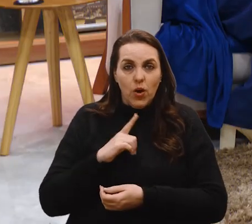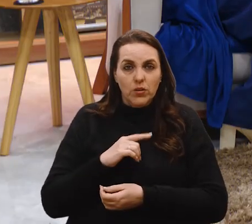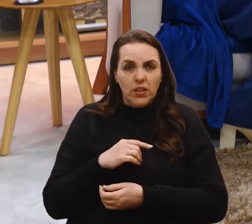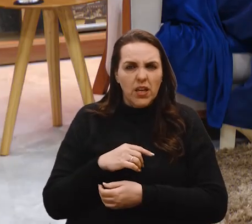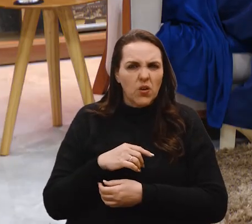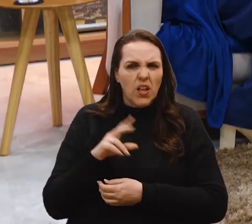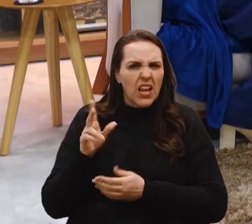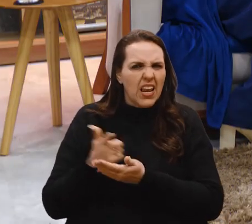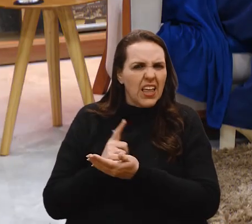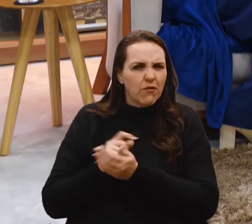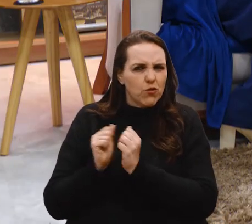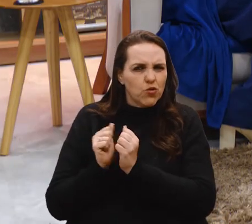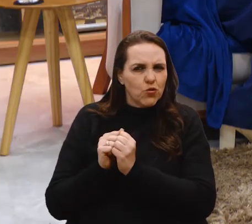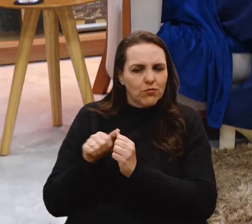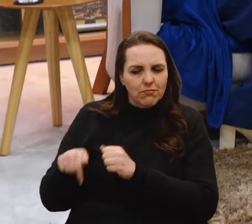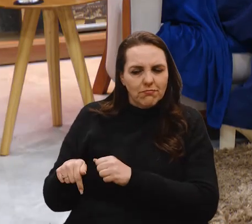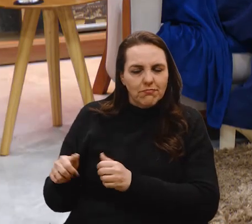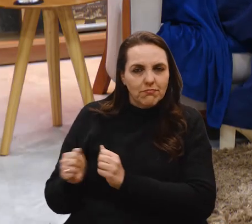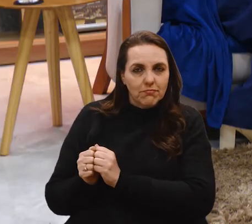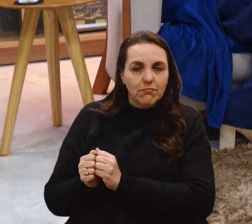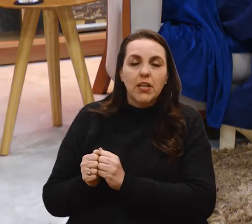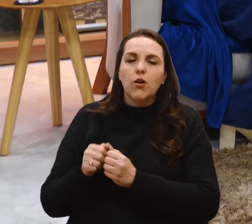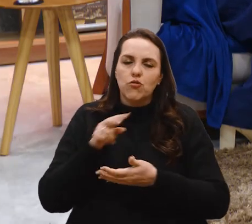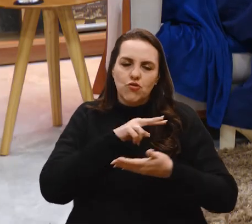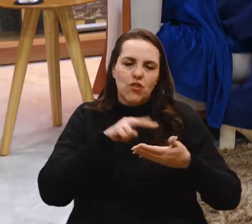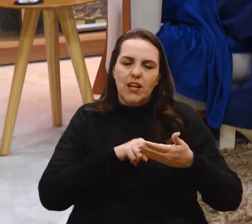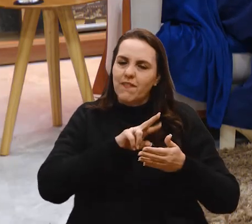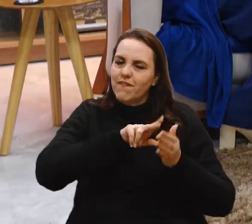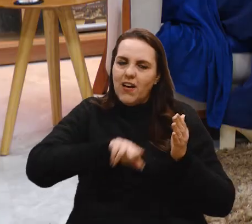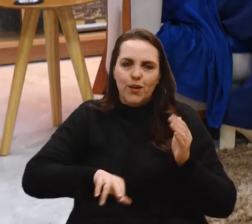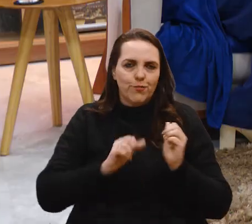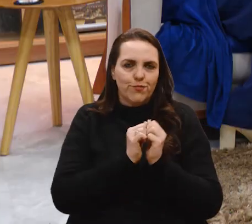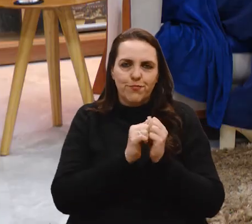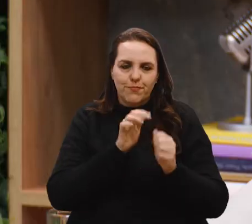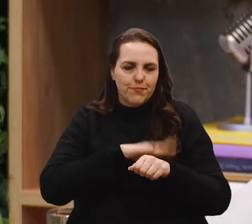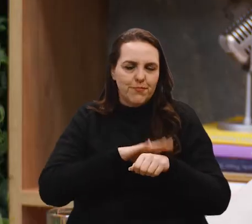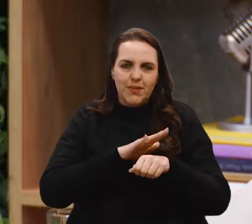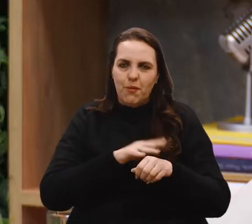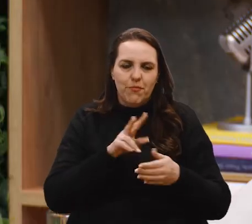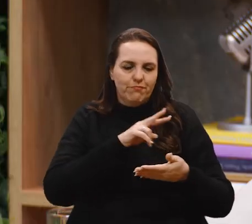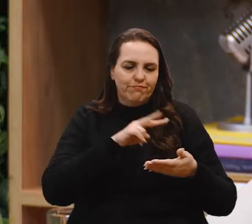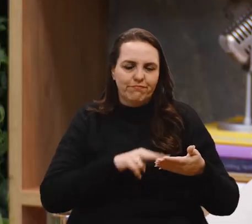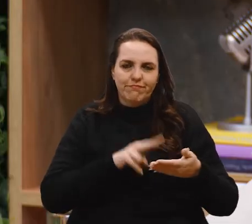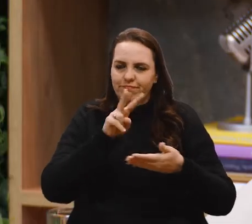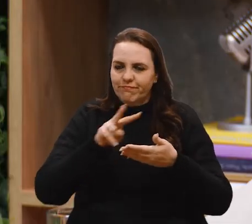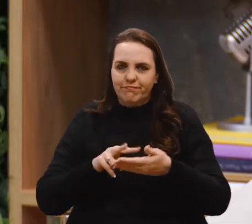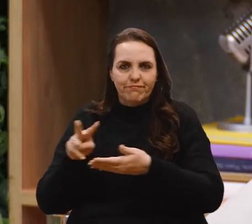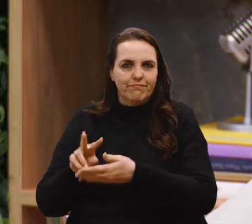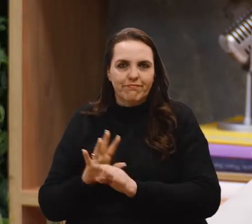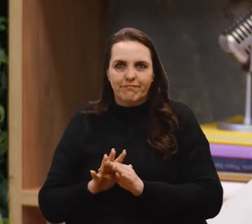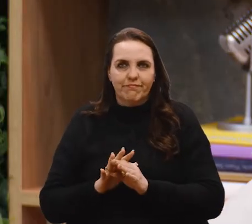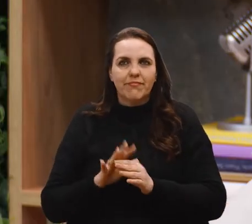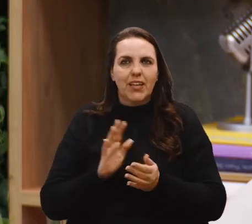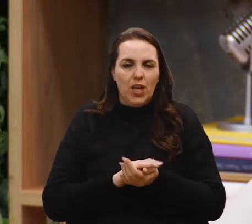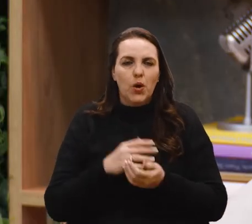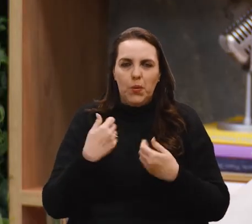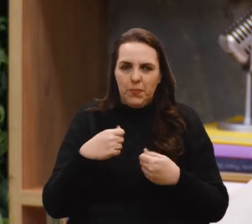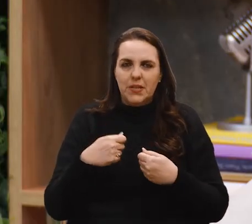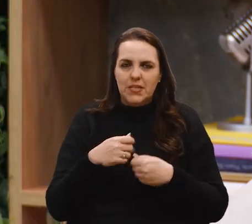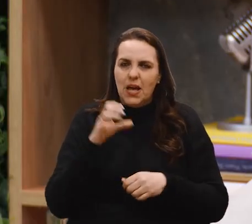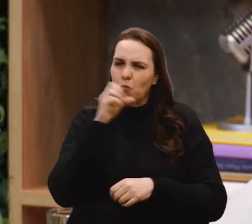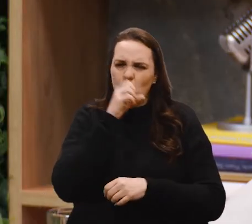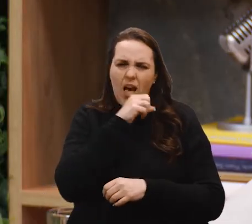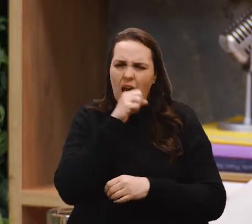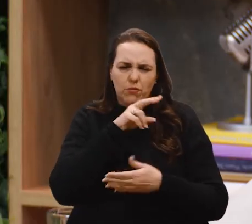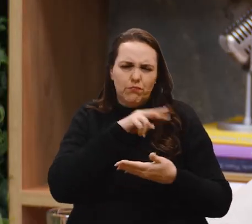vários livros juntos, assim? Eu já li vários livros juntos, mas agora eu começo um, termino um, Mas porque havia planejamento eu termino melhor, meio né? rápido, assim. Eu termino meio rápido de